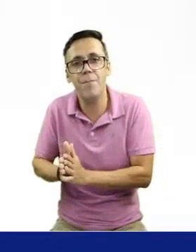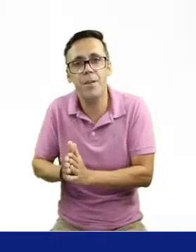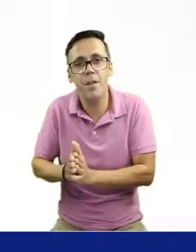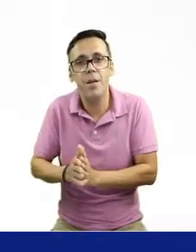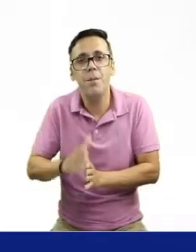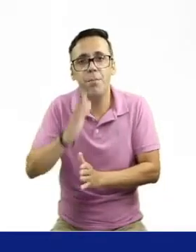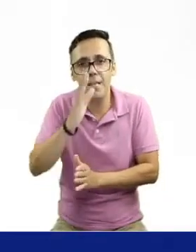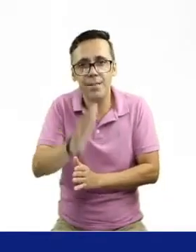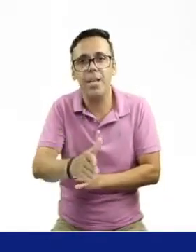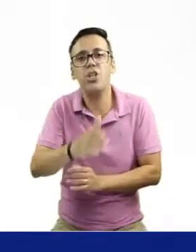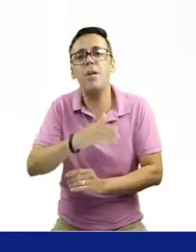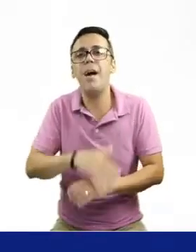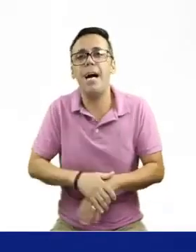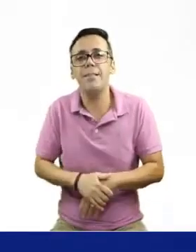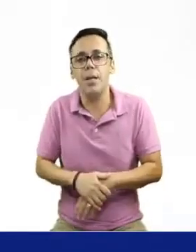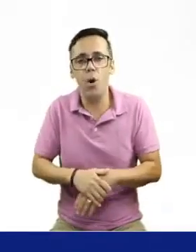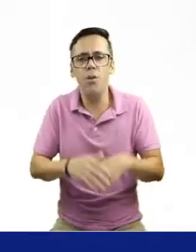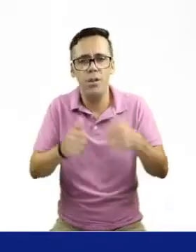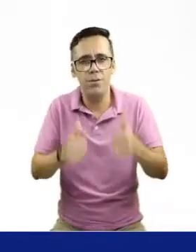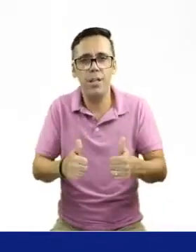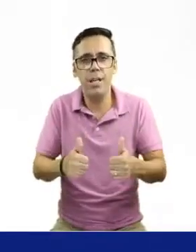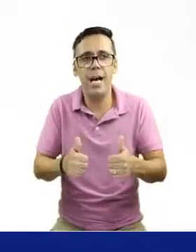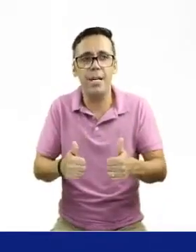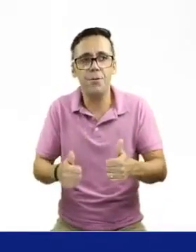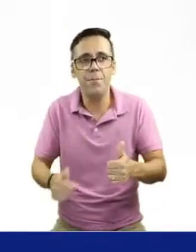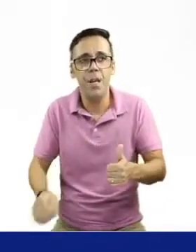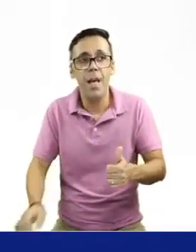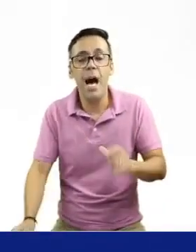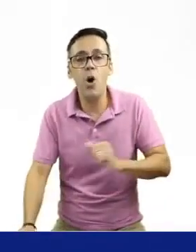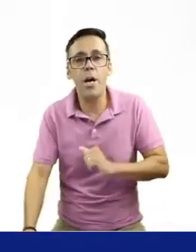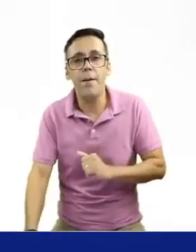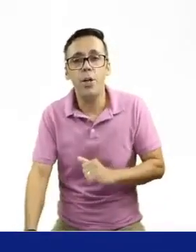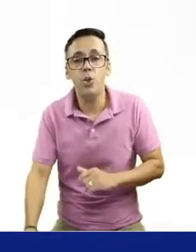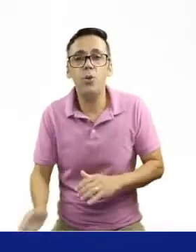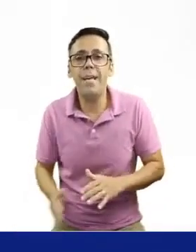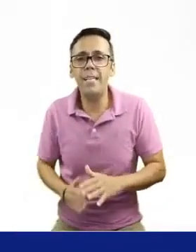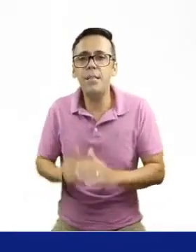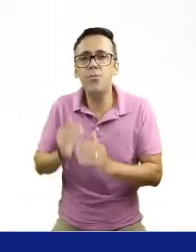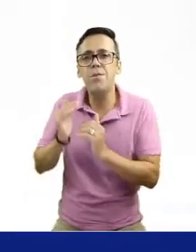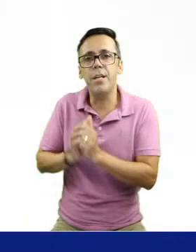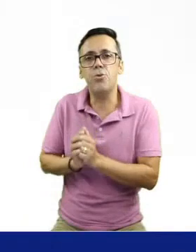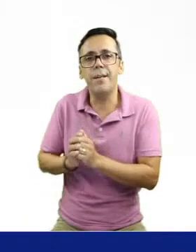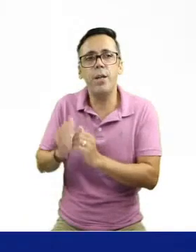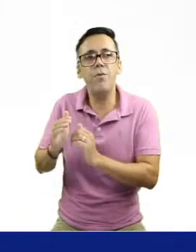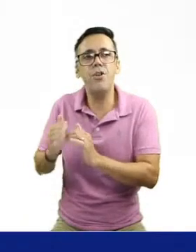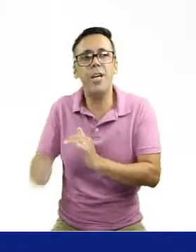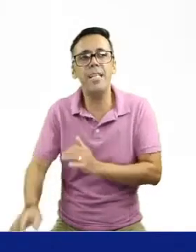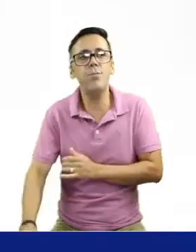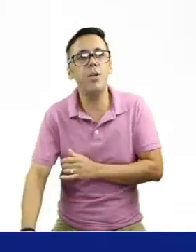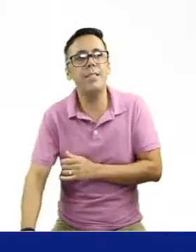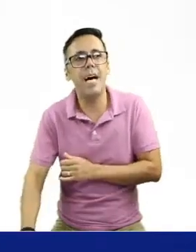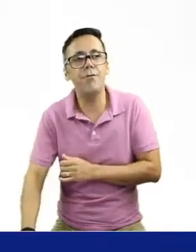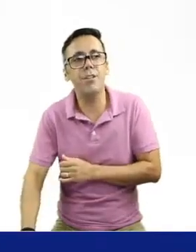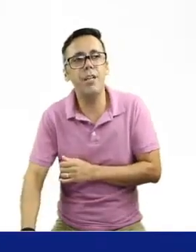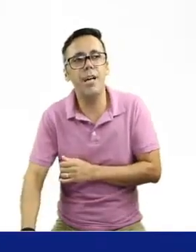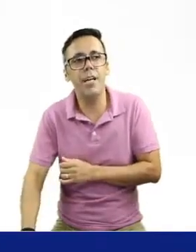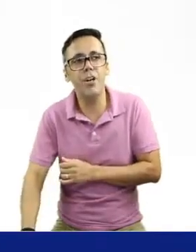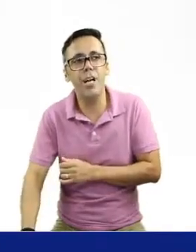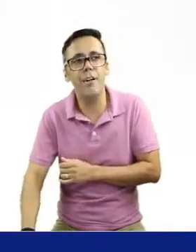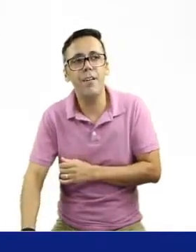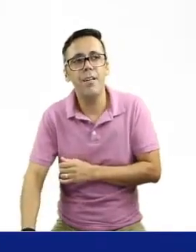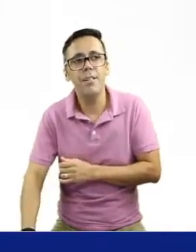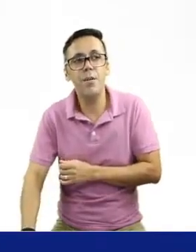pode ser que seja mas tem que chamar tá bom tem que ligar agora do 16º até o vigésimo oitavo